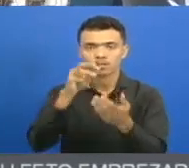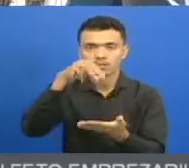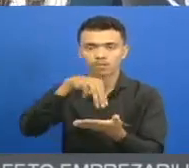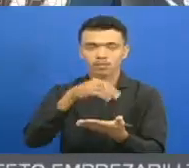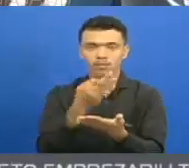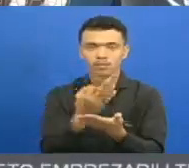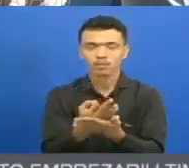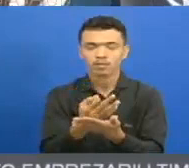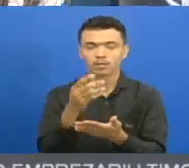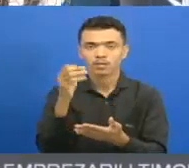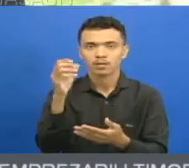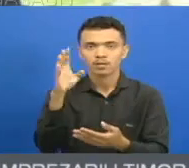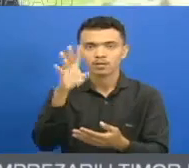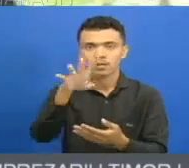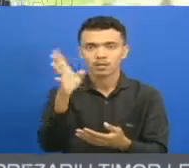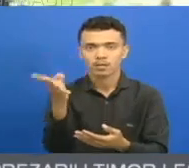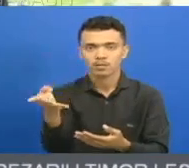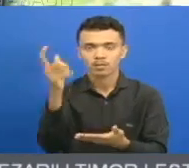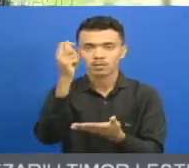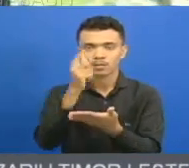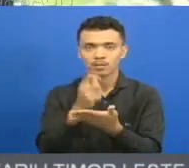rasin dólares americano.